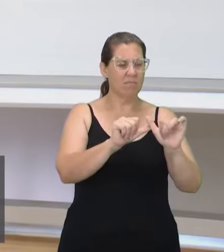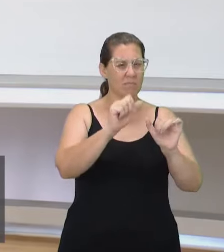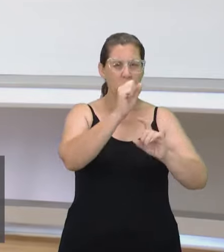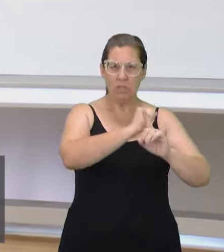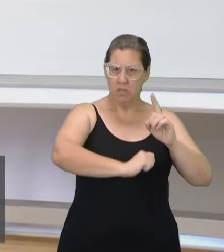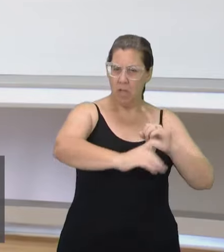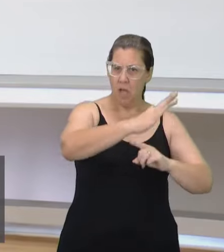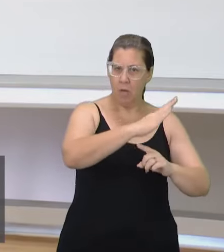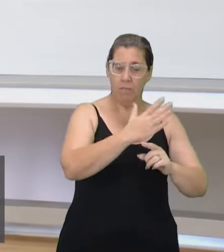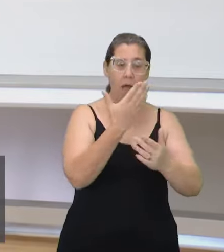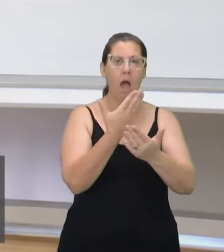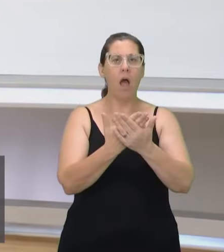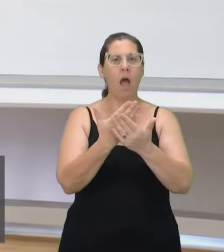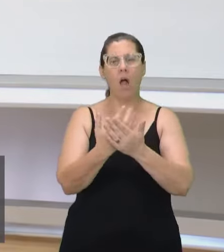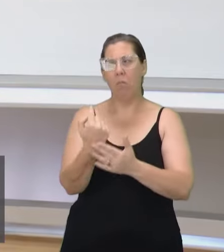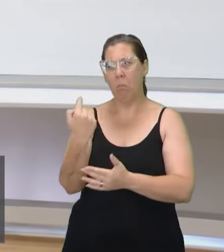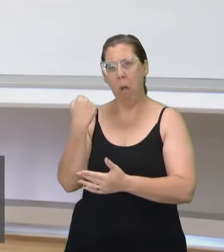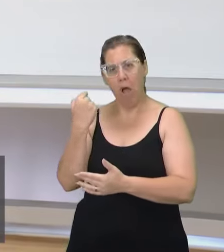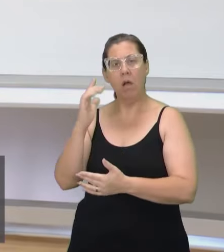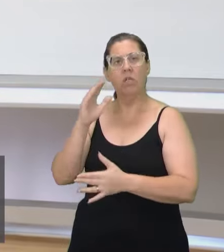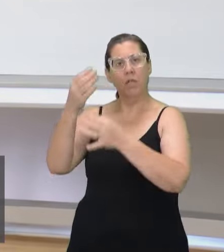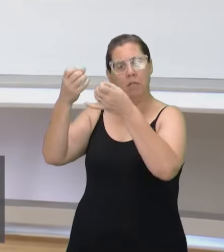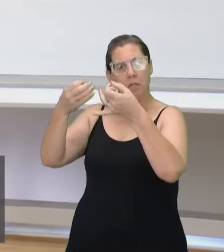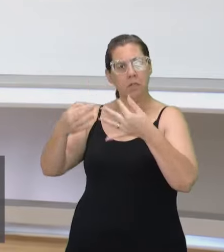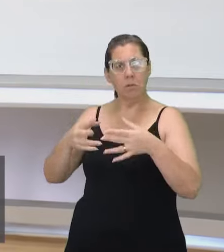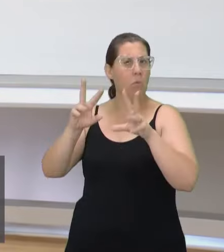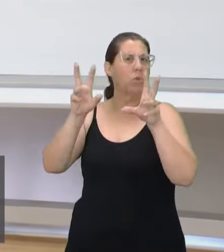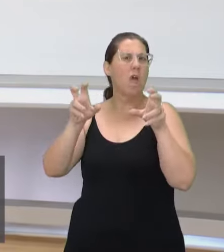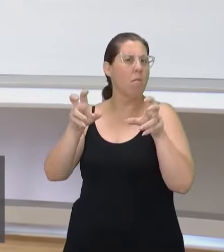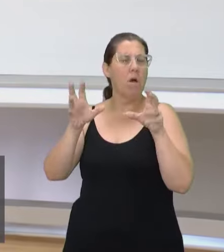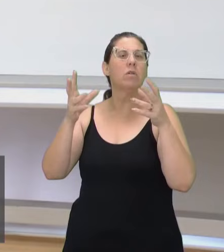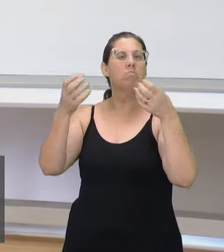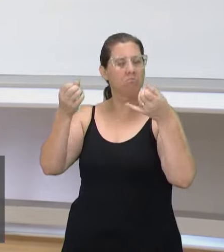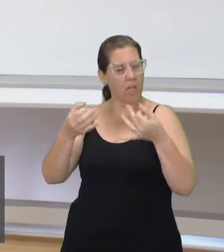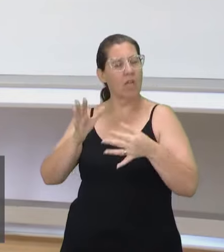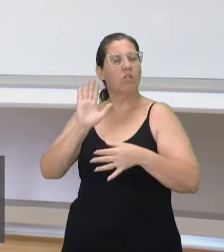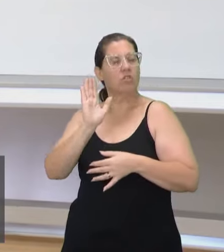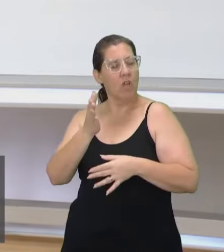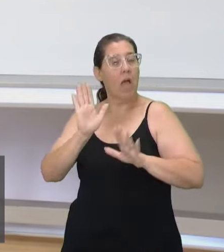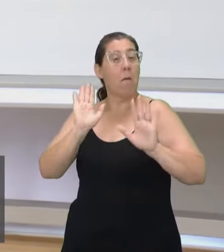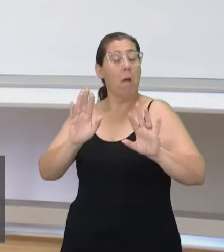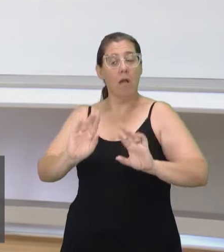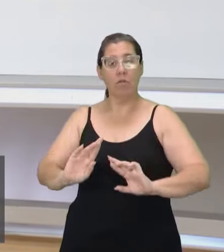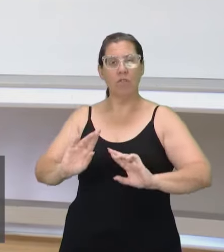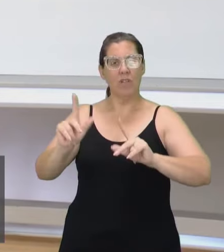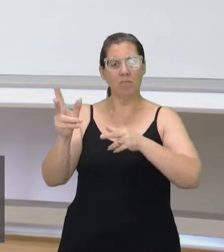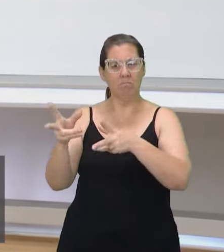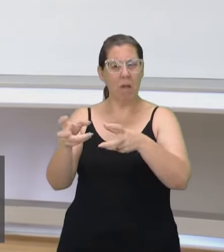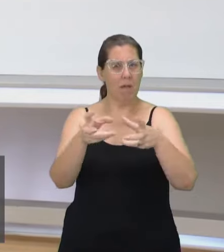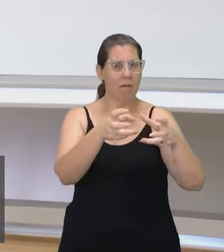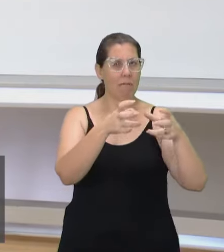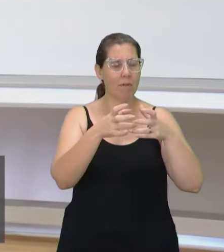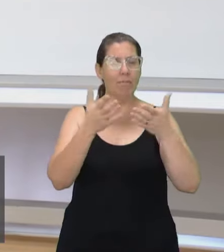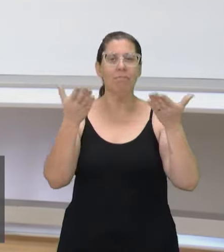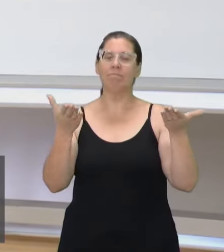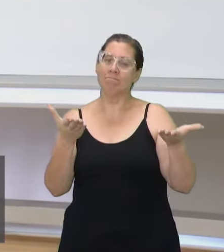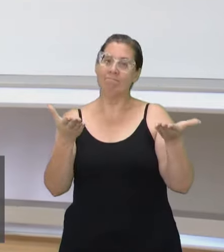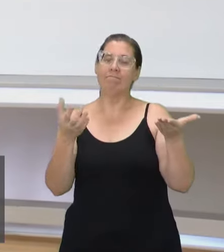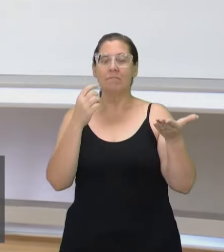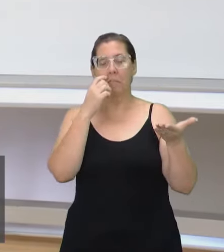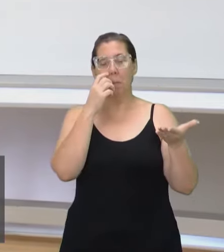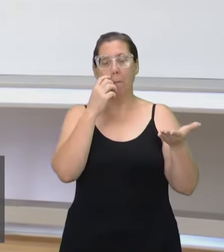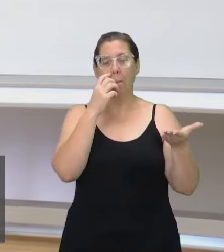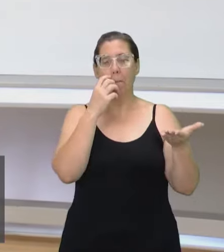Então, nas aulas passadas eu falei sobre esse mesmo assunto, mas com diferentes perspectivas. Então, eu falei